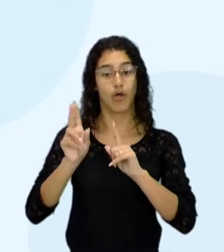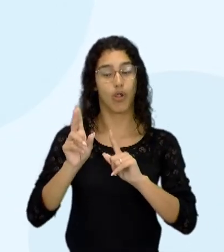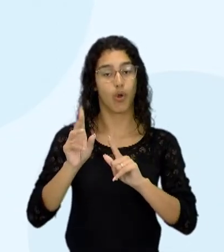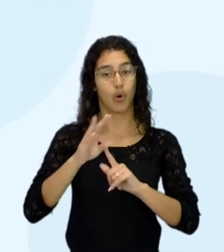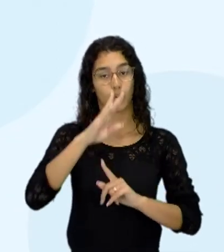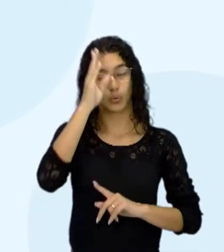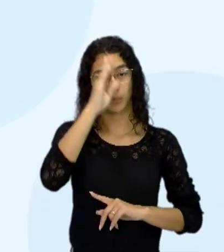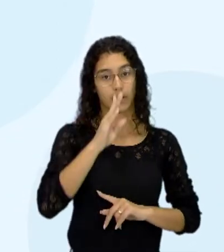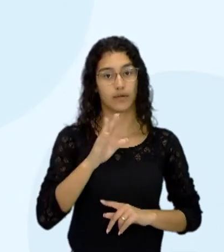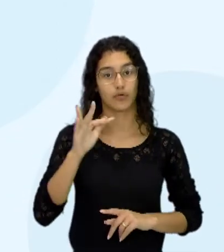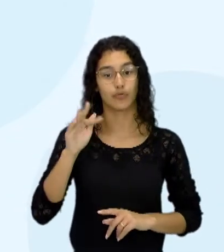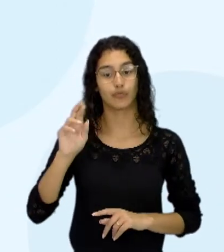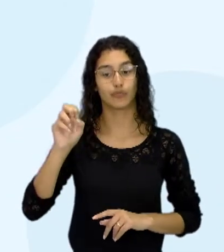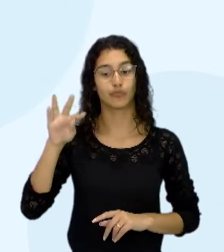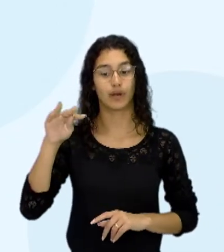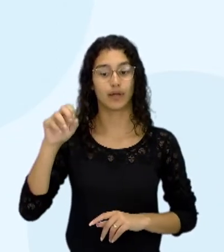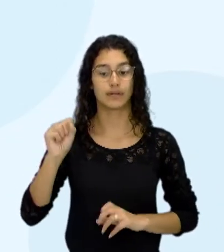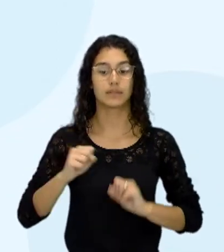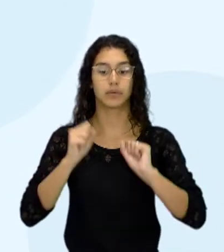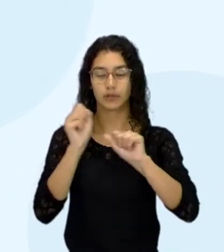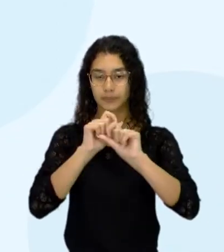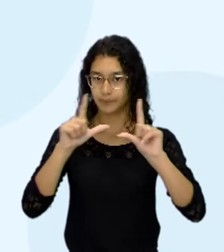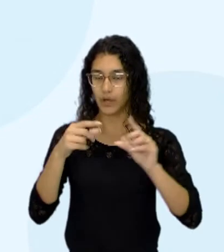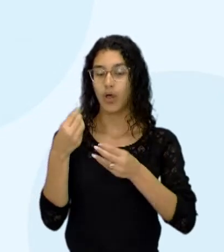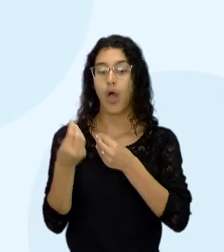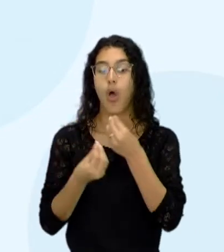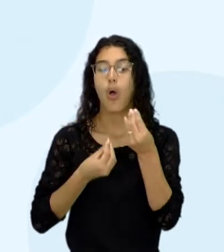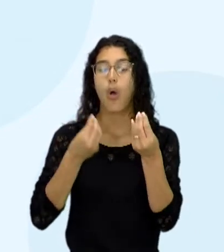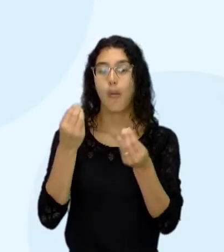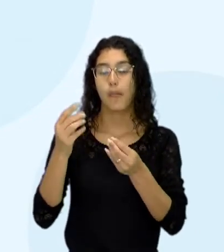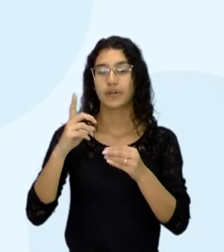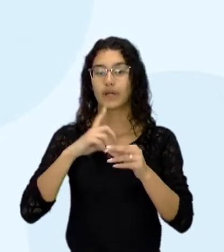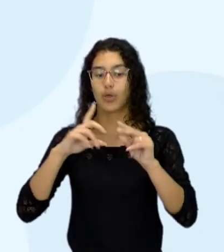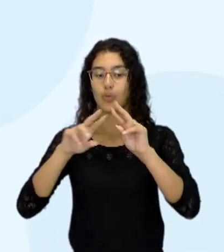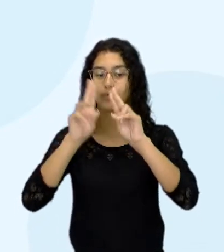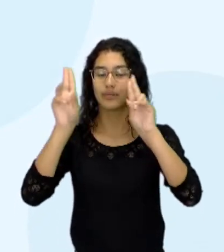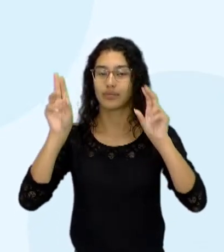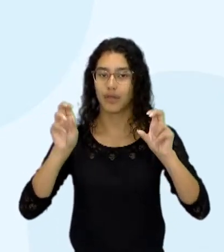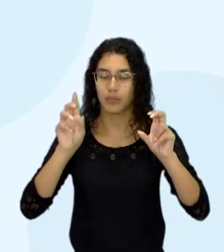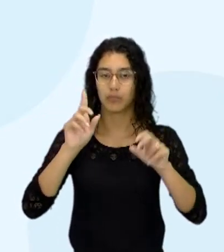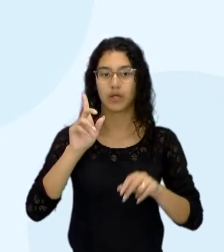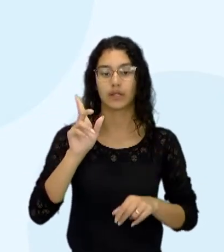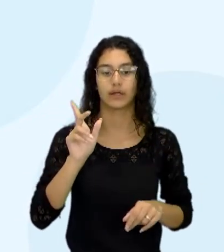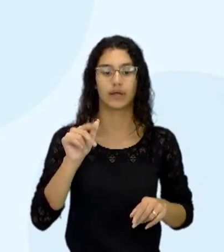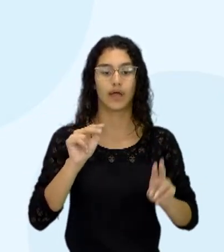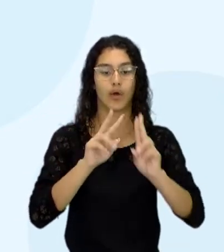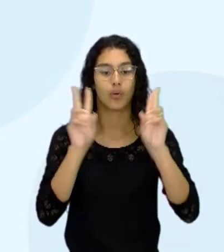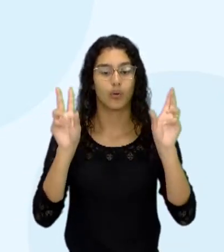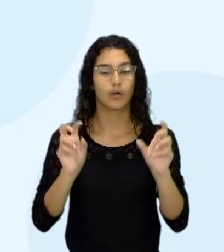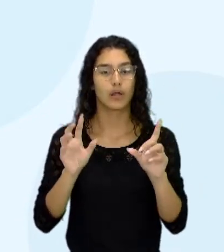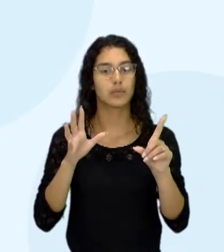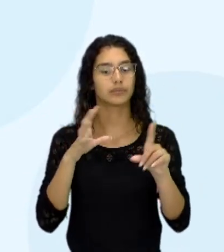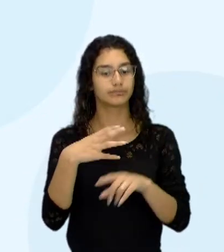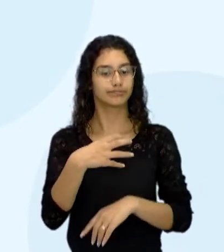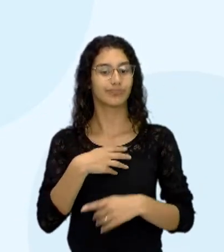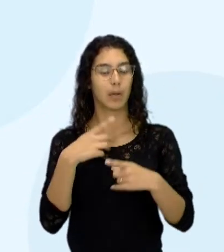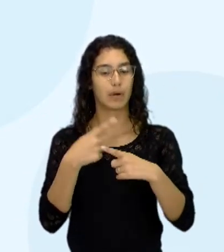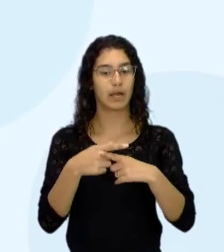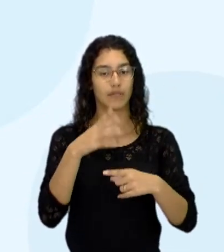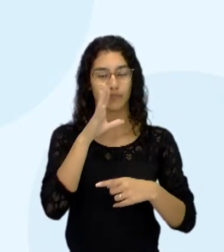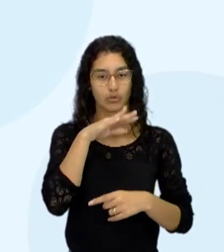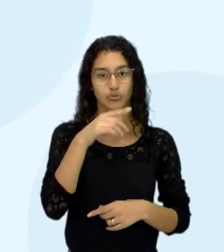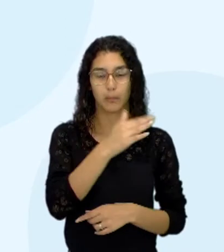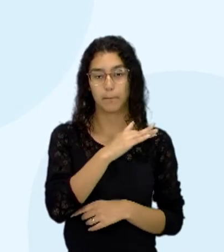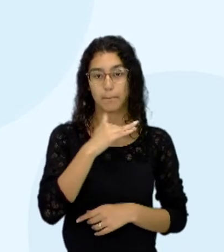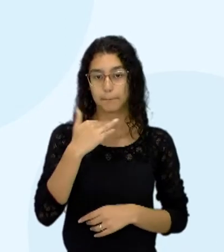Brasil. Presta atenção, pode deixar na tela, como a abordagem do tema, que é um tema sensível, porque está falando de mortes, está